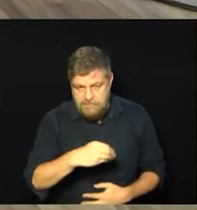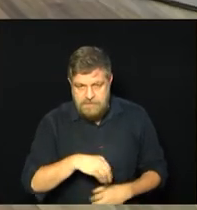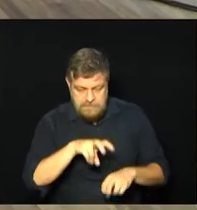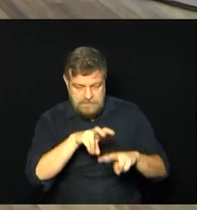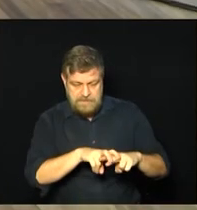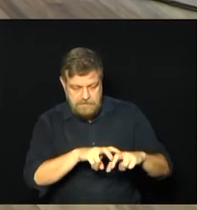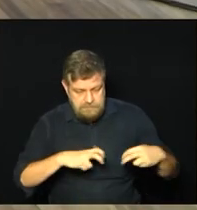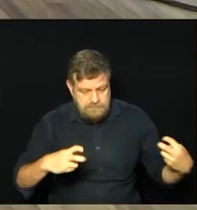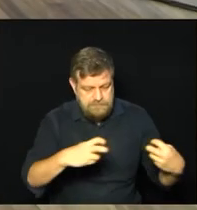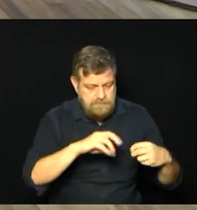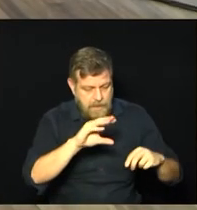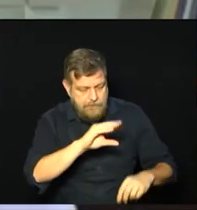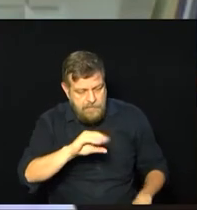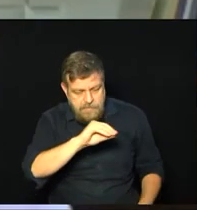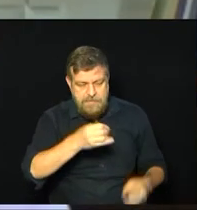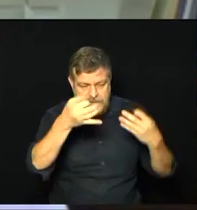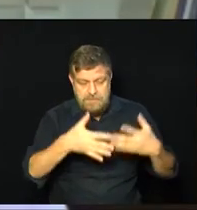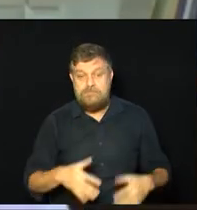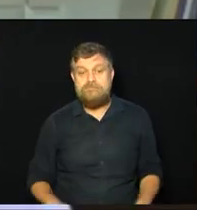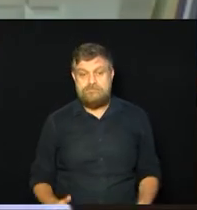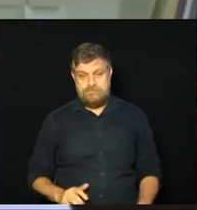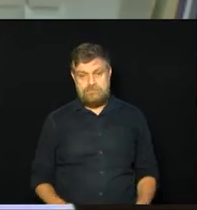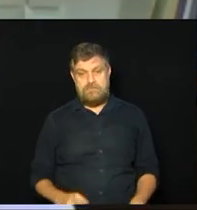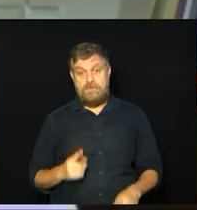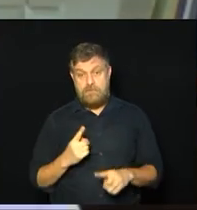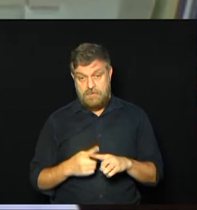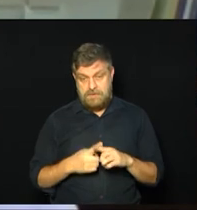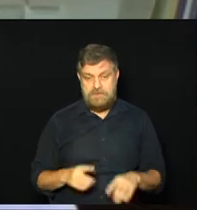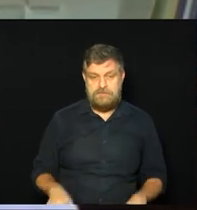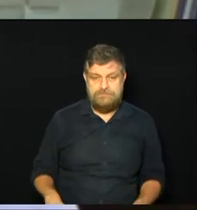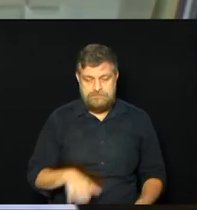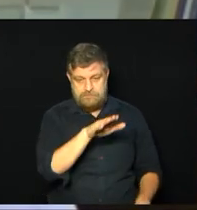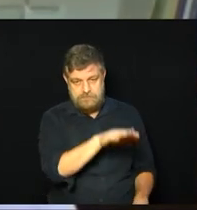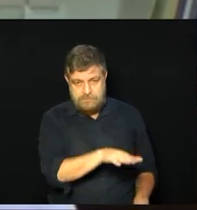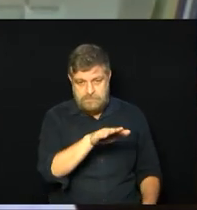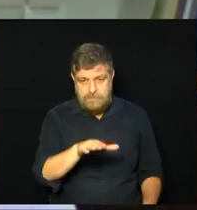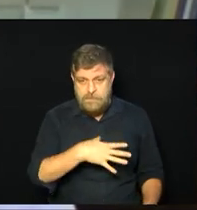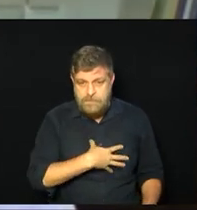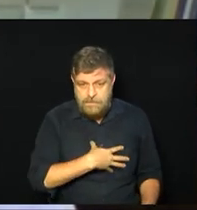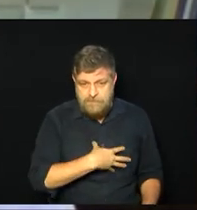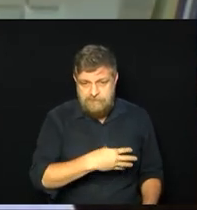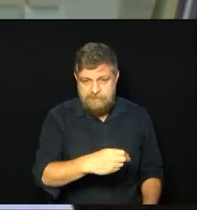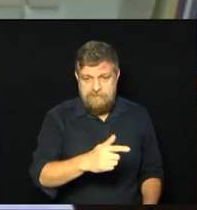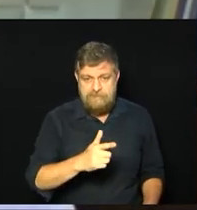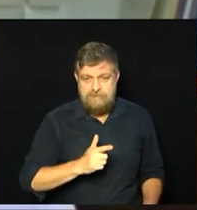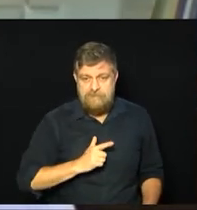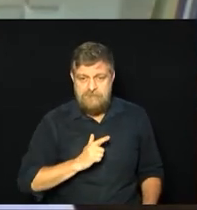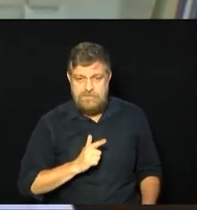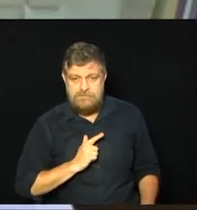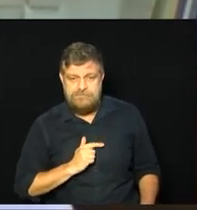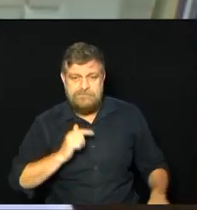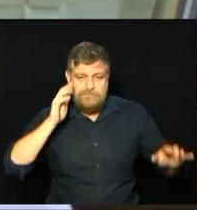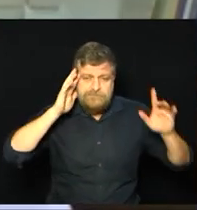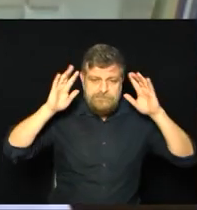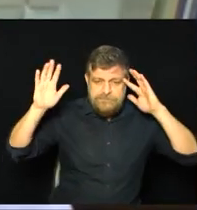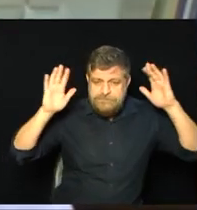É muito importante, gente. Eu vou explicar por quê. As crianças, os filhos, eles têm uma margem para